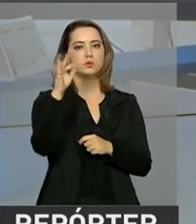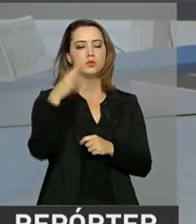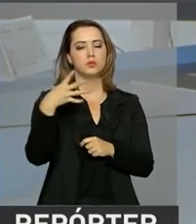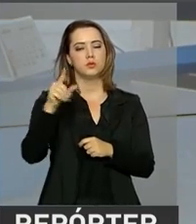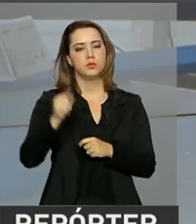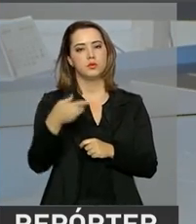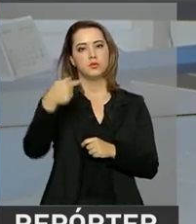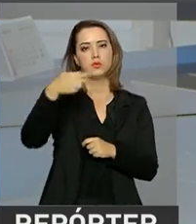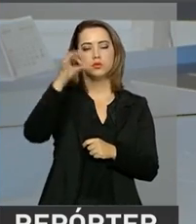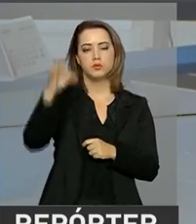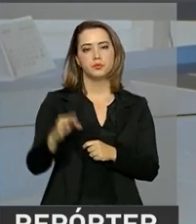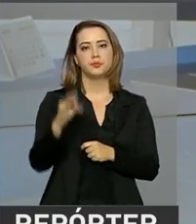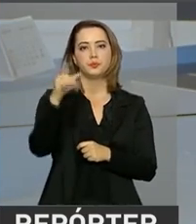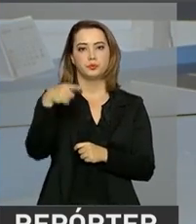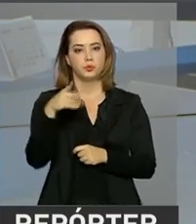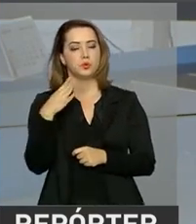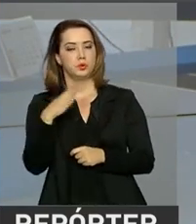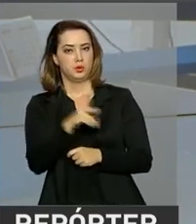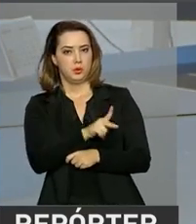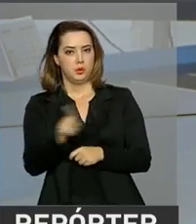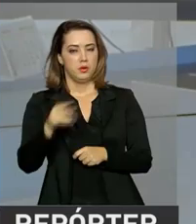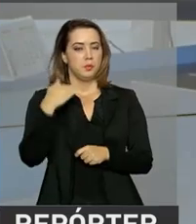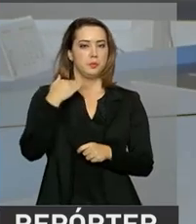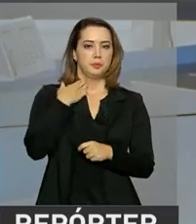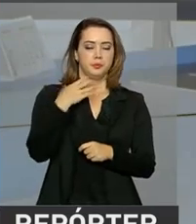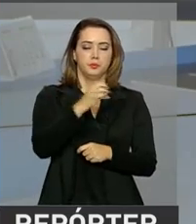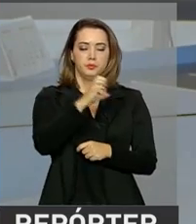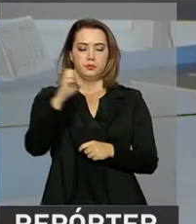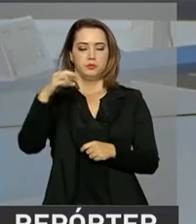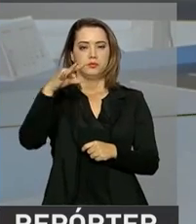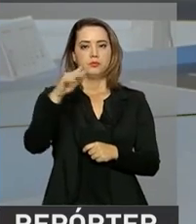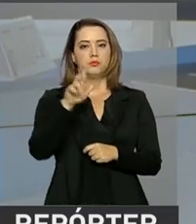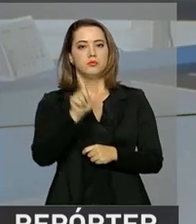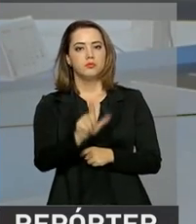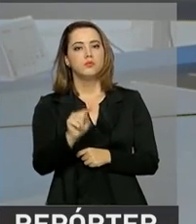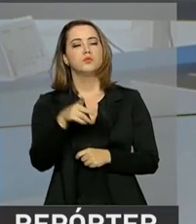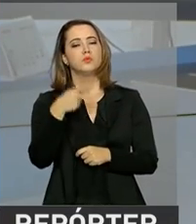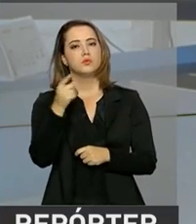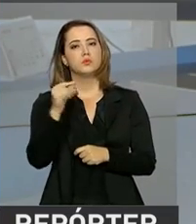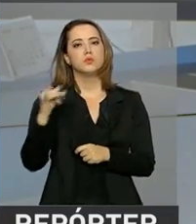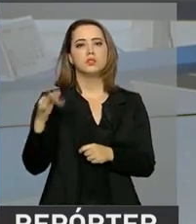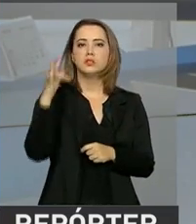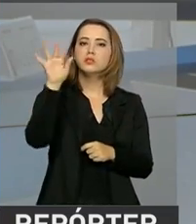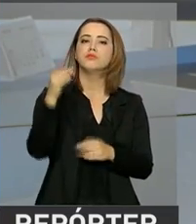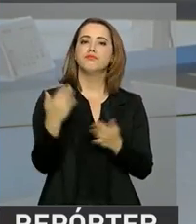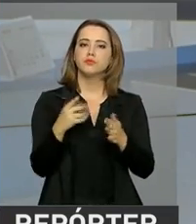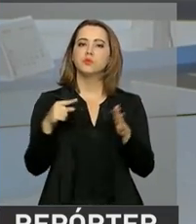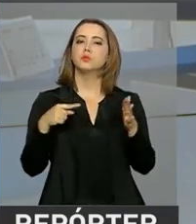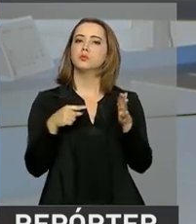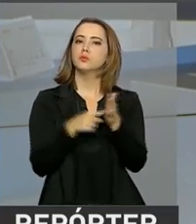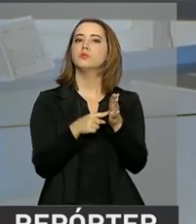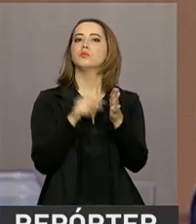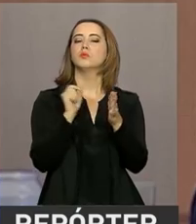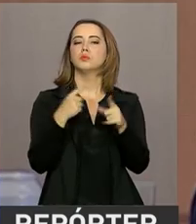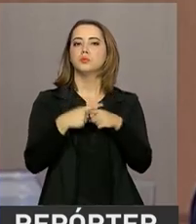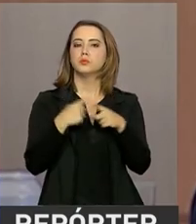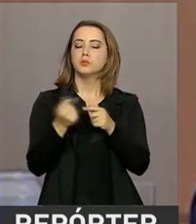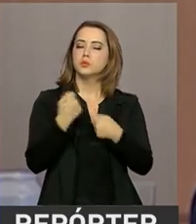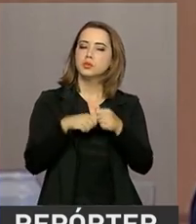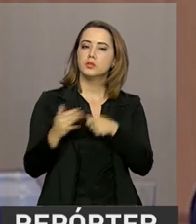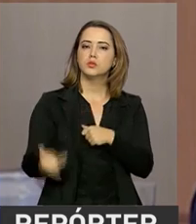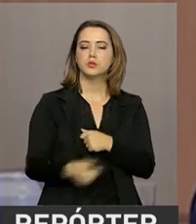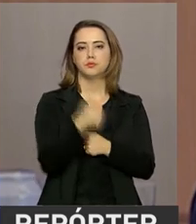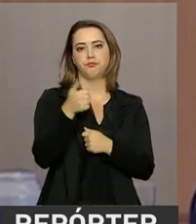do Banco Central acredita que a inflação deve se manter no centro da Meta porque a economia tem dado sinais de melhora